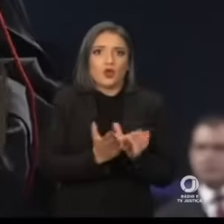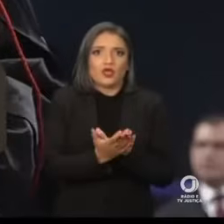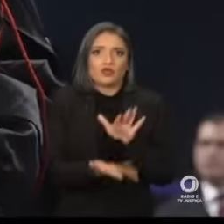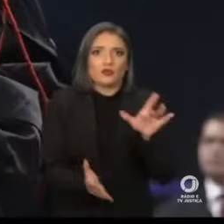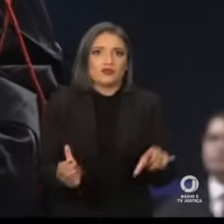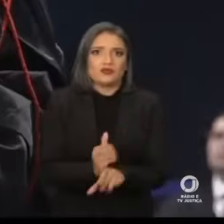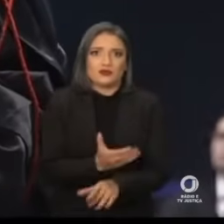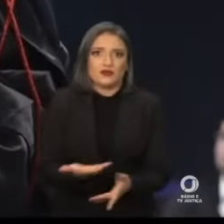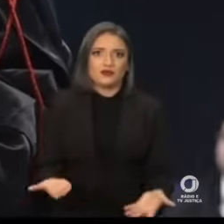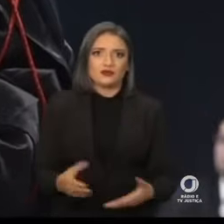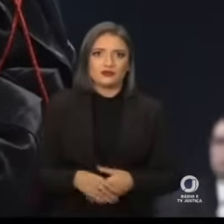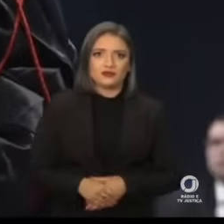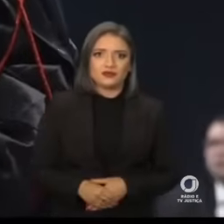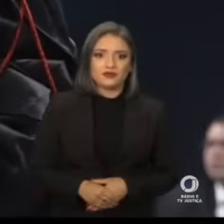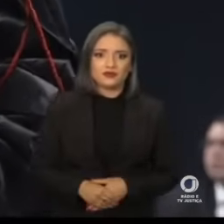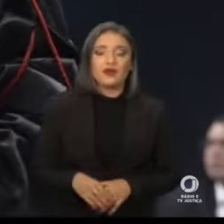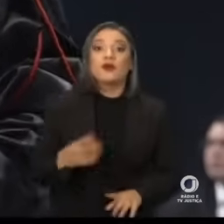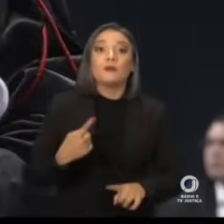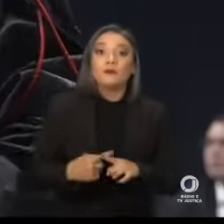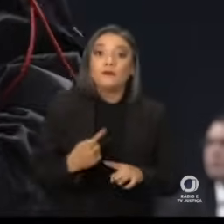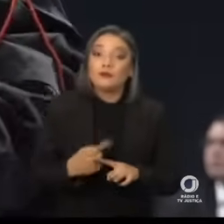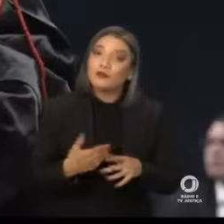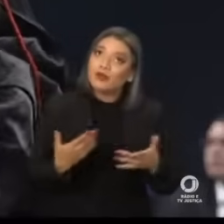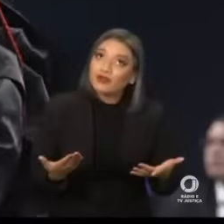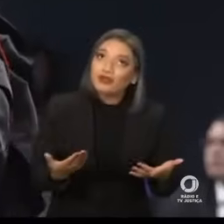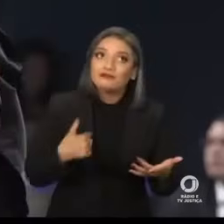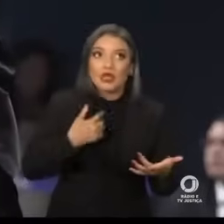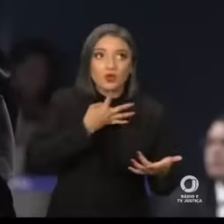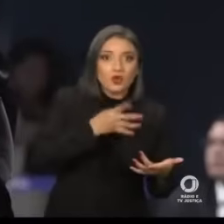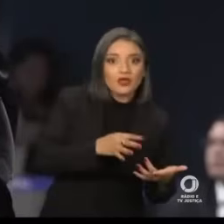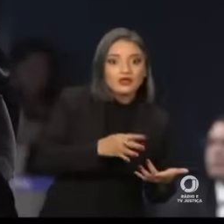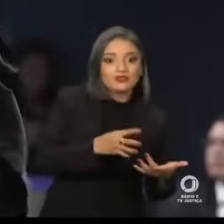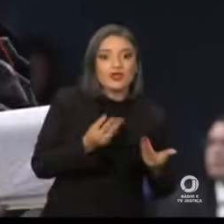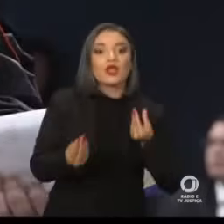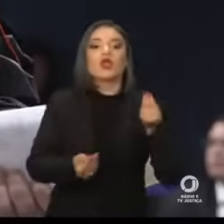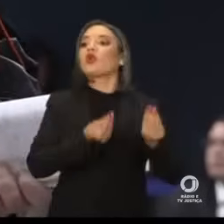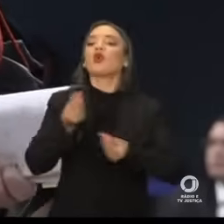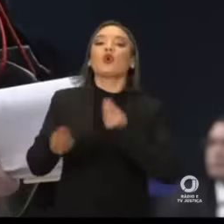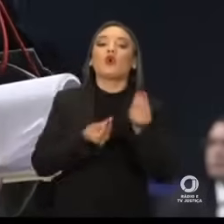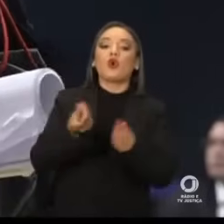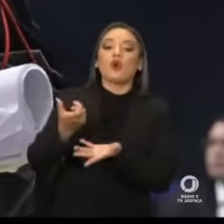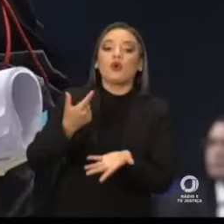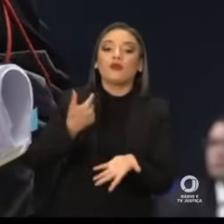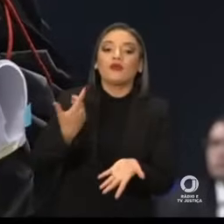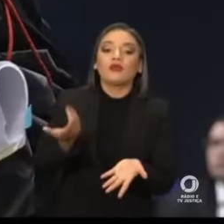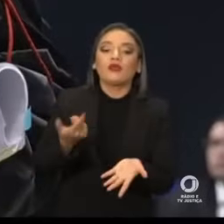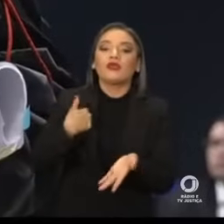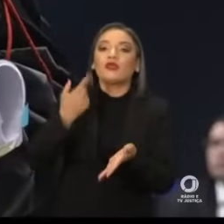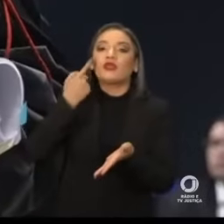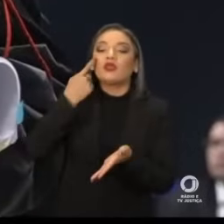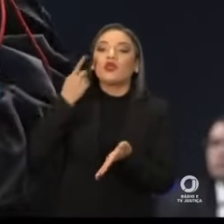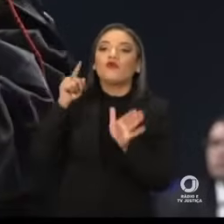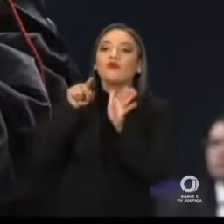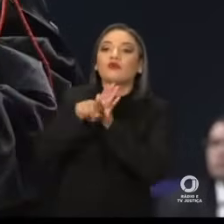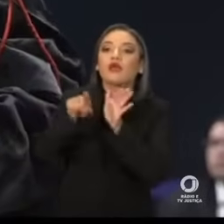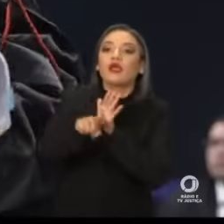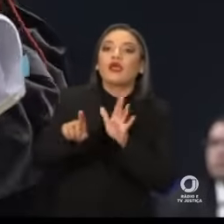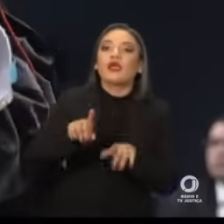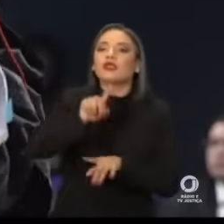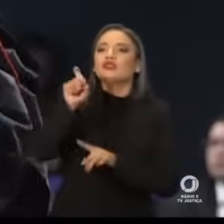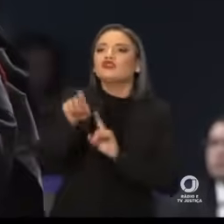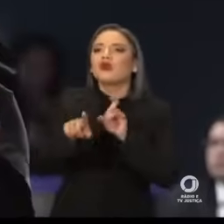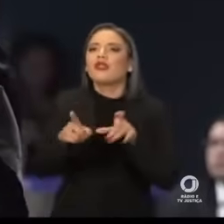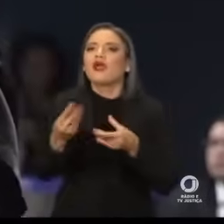E, porque não conheço, não pude questionar, como disse o professor Badaró, a cadeia de custódia da prova. Que é algo